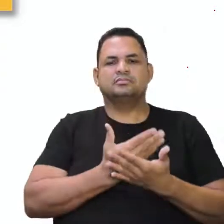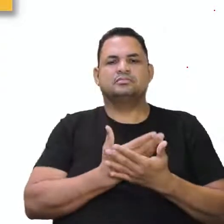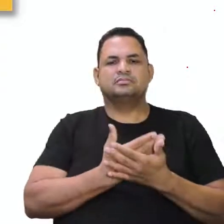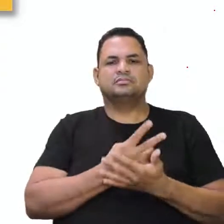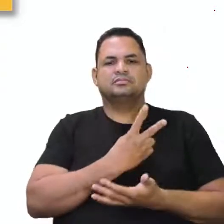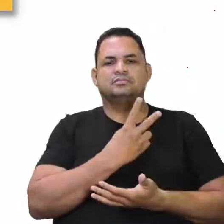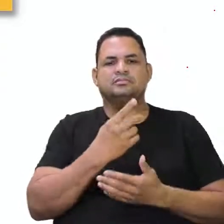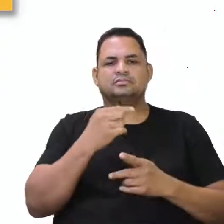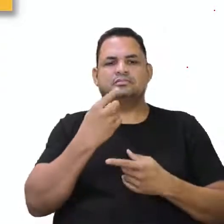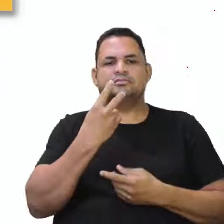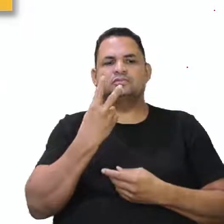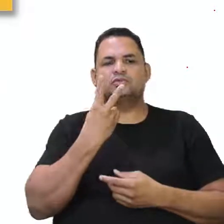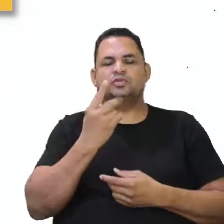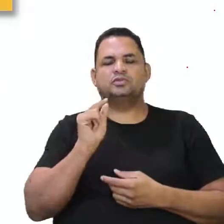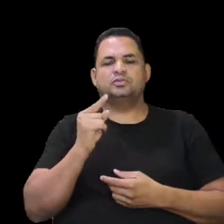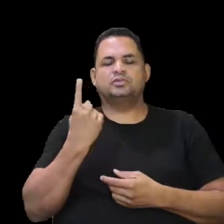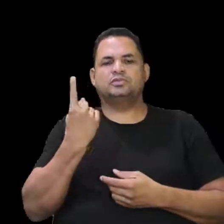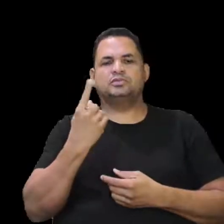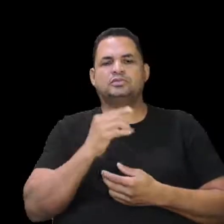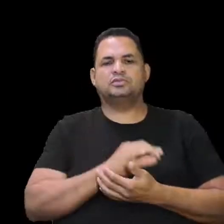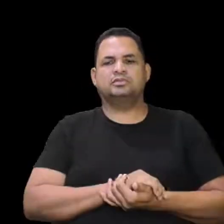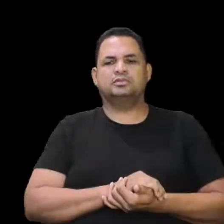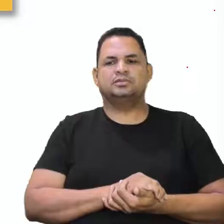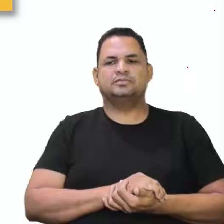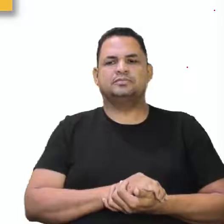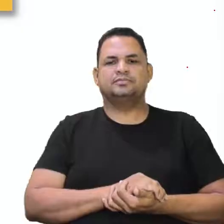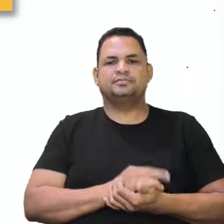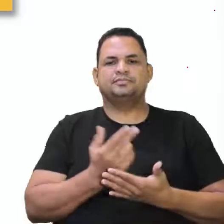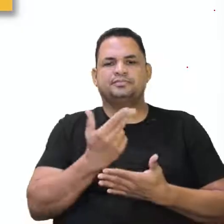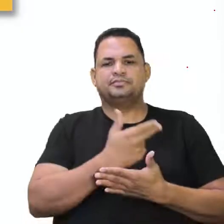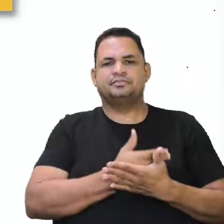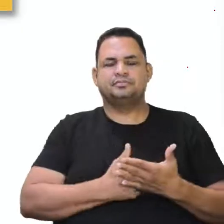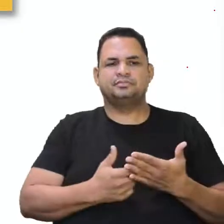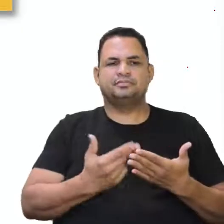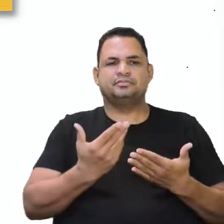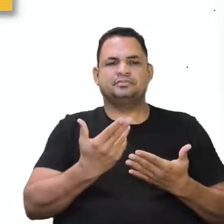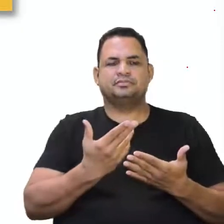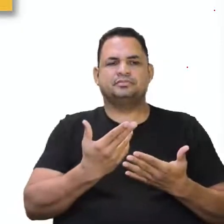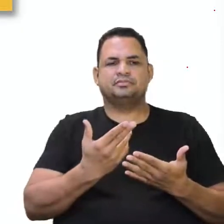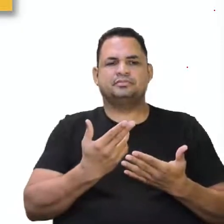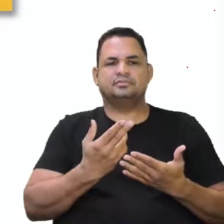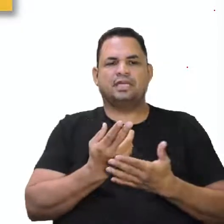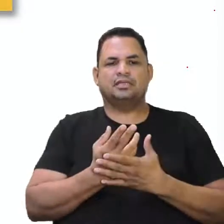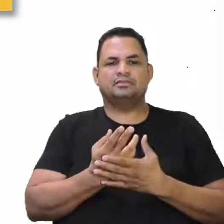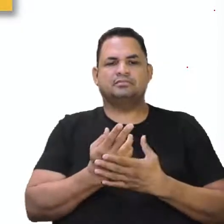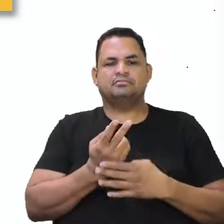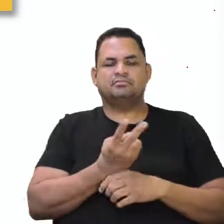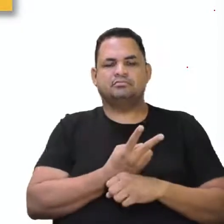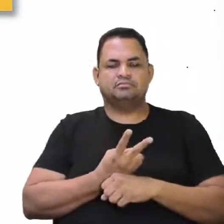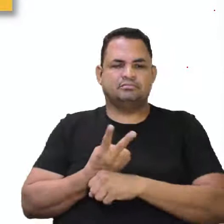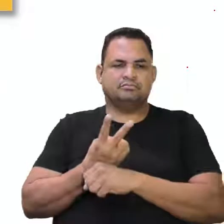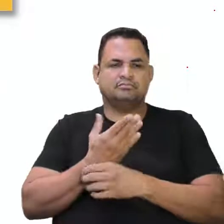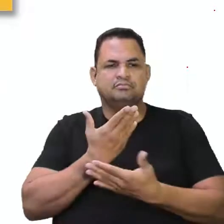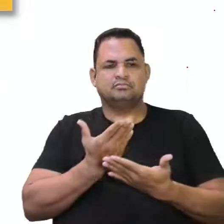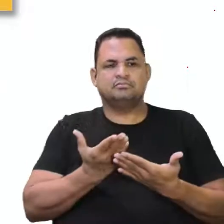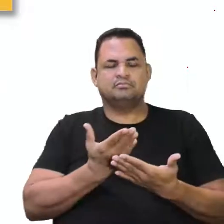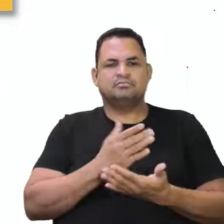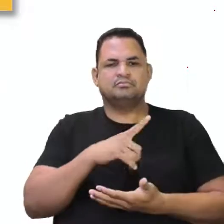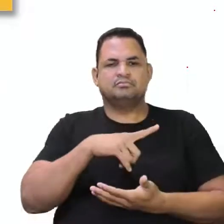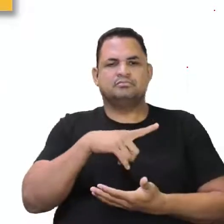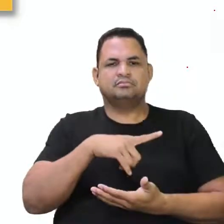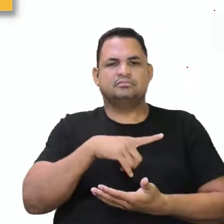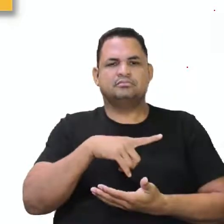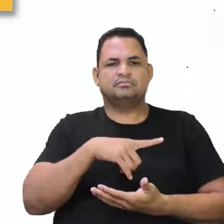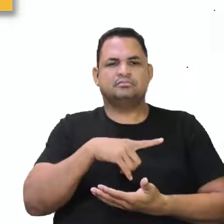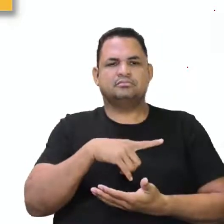hoje 2.1, eu estava procurando isso aqui, eu estava procurando vocês mesmos. Olha aqui, ó. Na nossa aula 2.1, nós